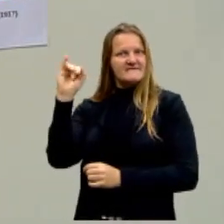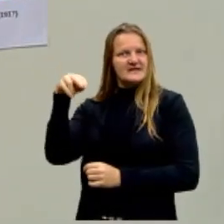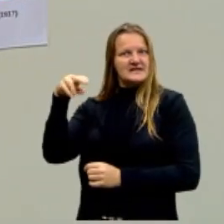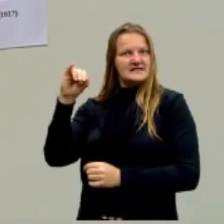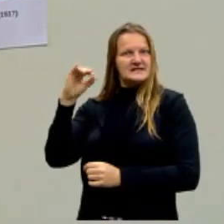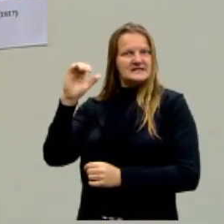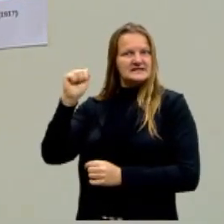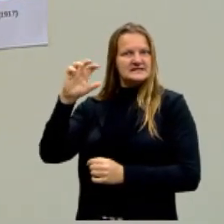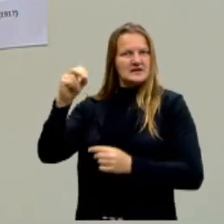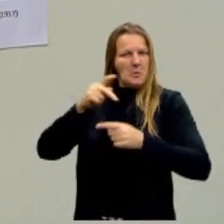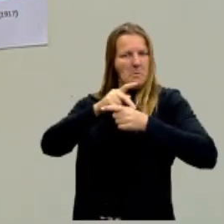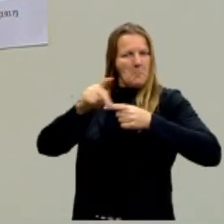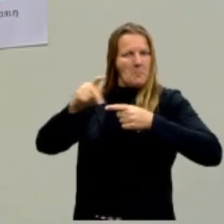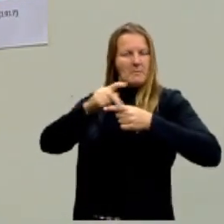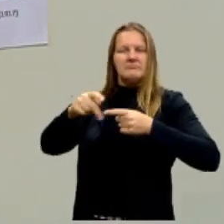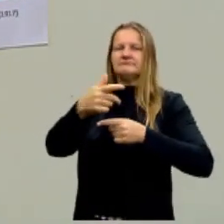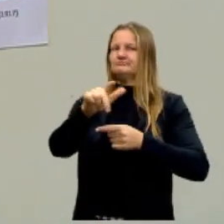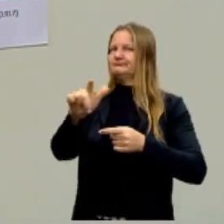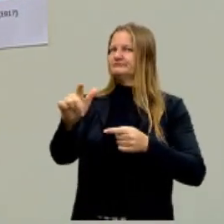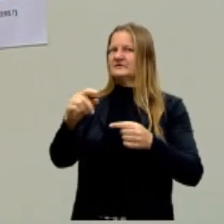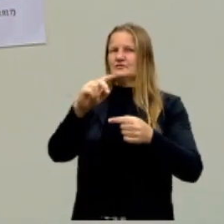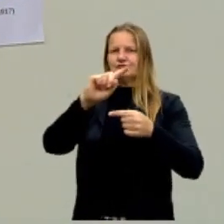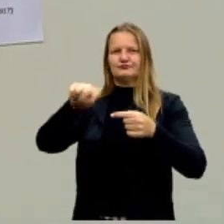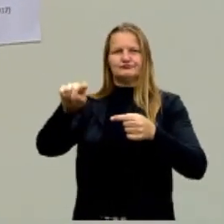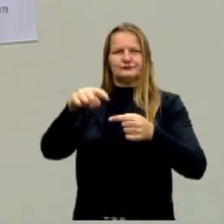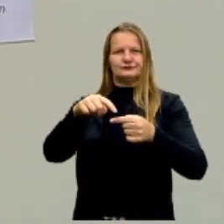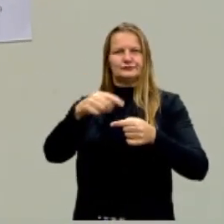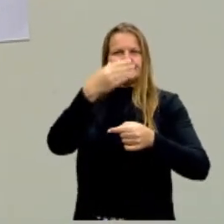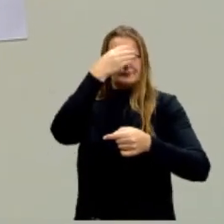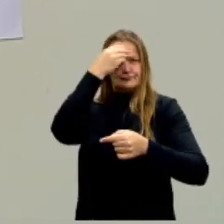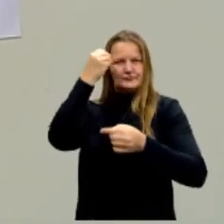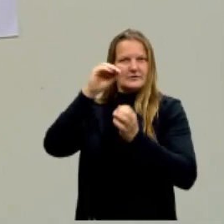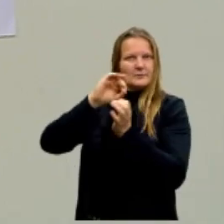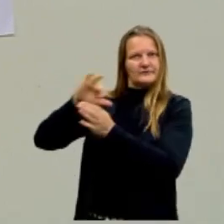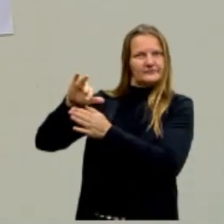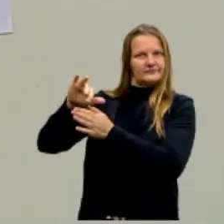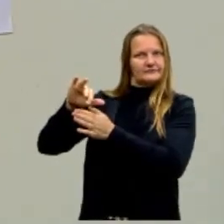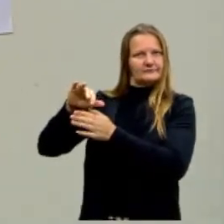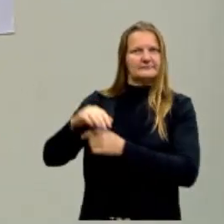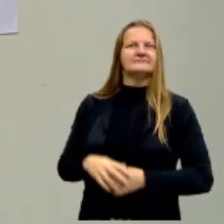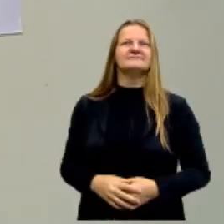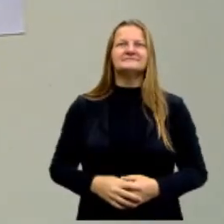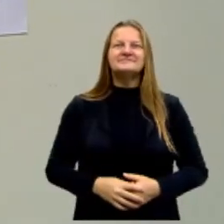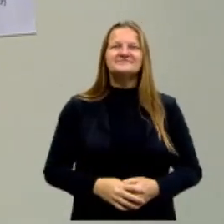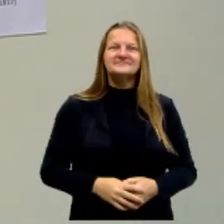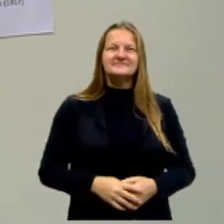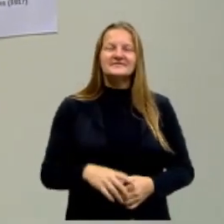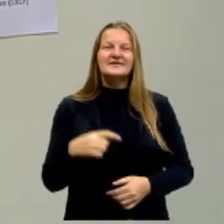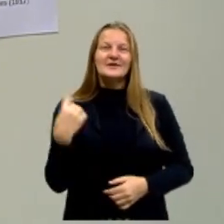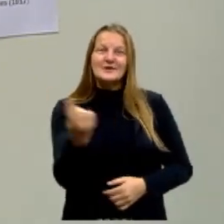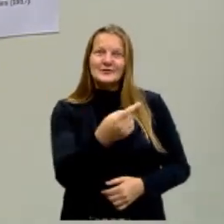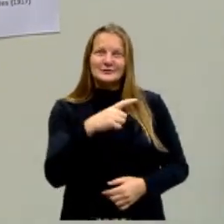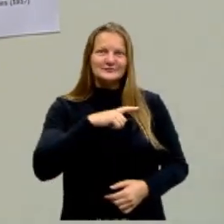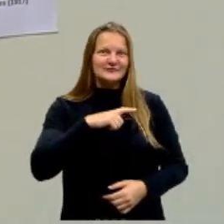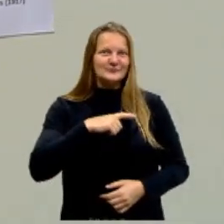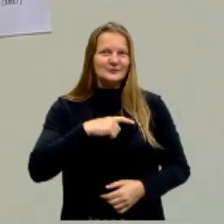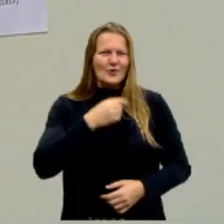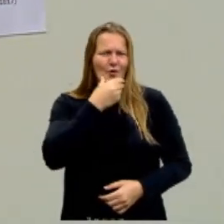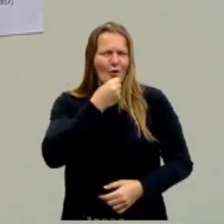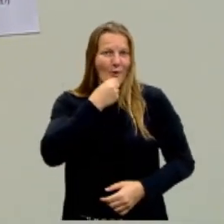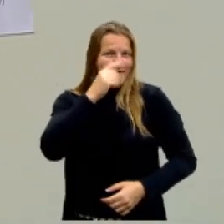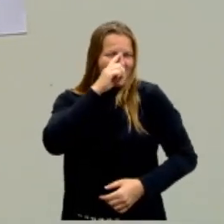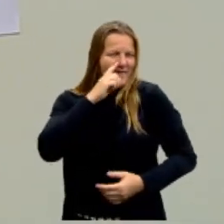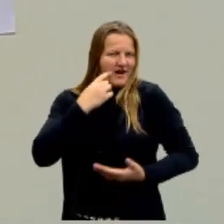padrão na nós temos que esquecer certo então nós temos aqui o Homem